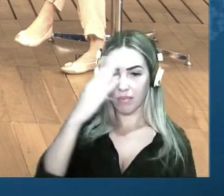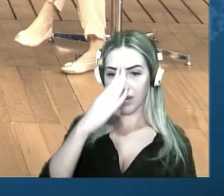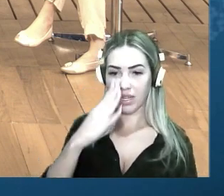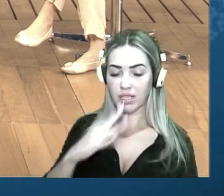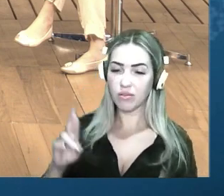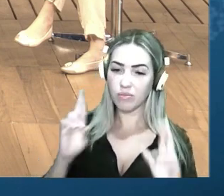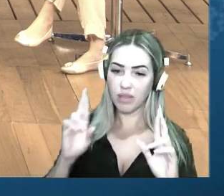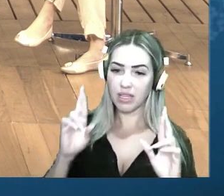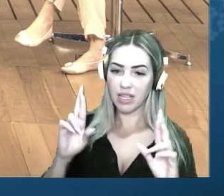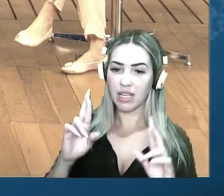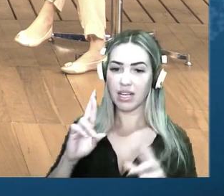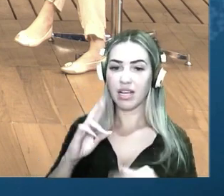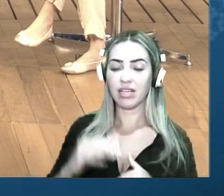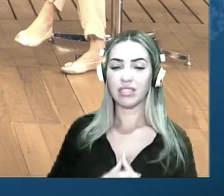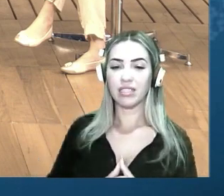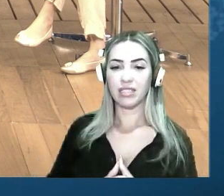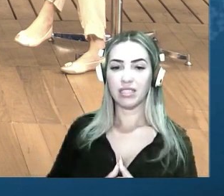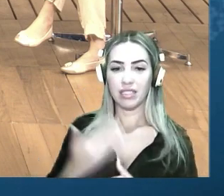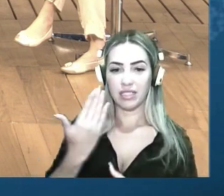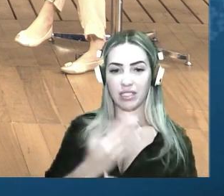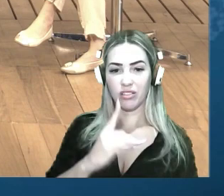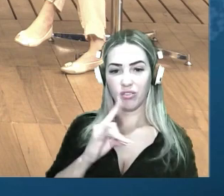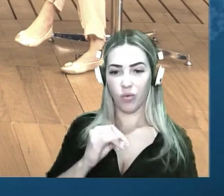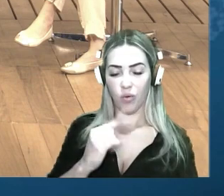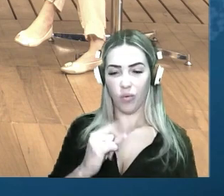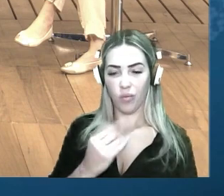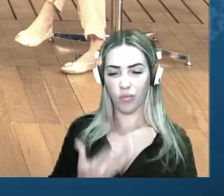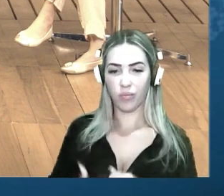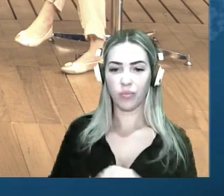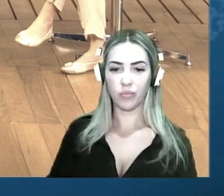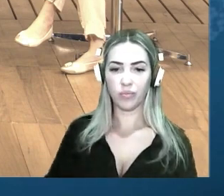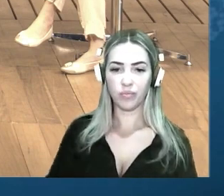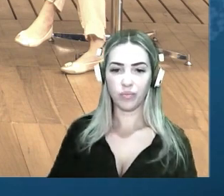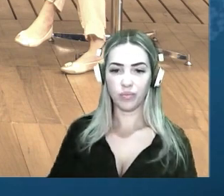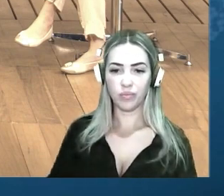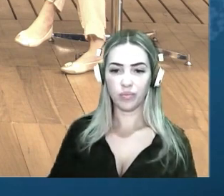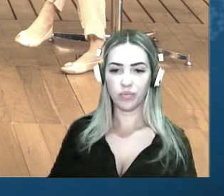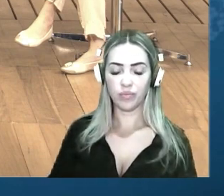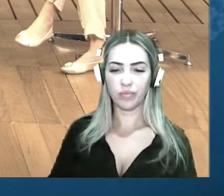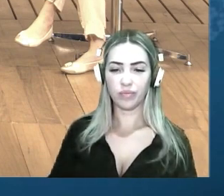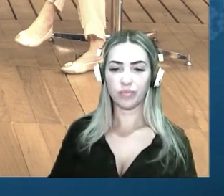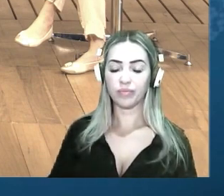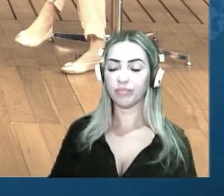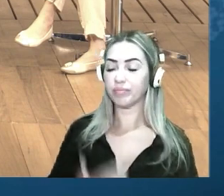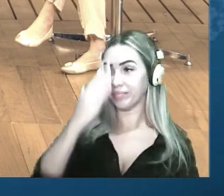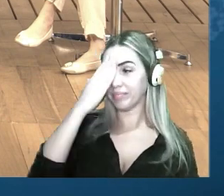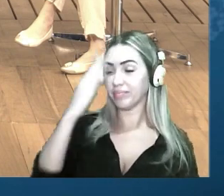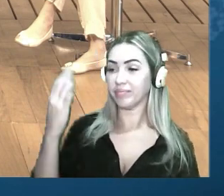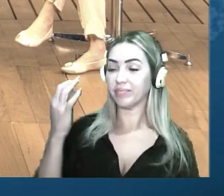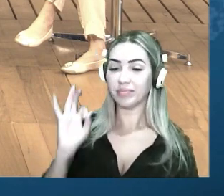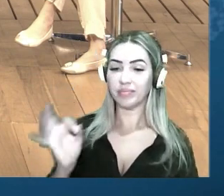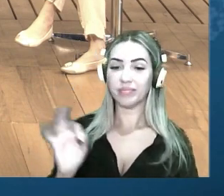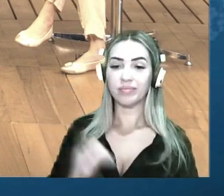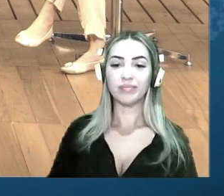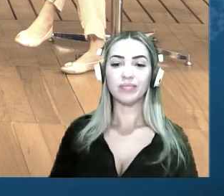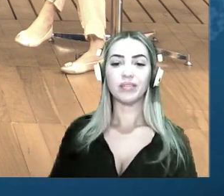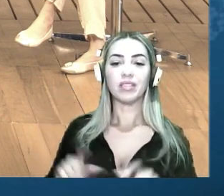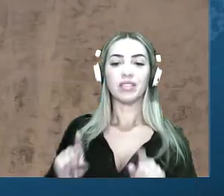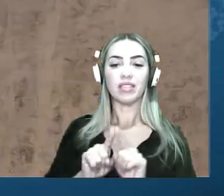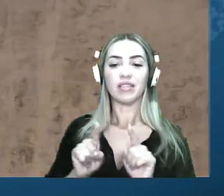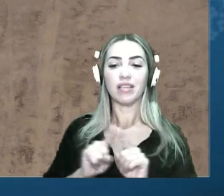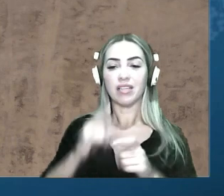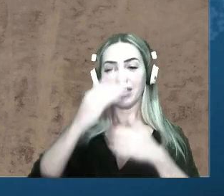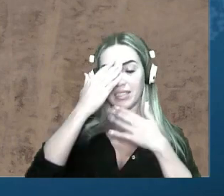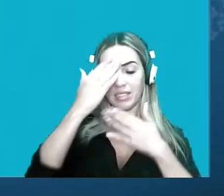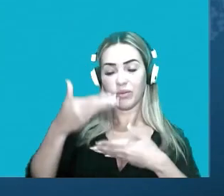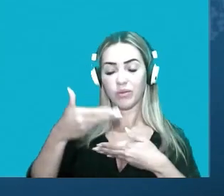Diogo, a palavra é sua. Obrigado, doutora Margarete. Primeiro, agradecer ao convite para estar aqui presente. O nosso